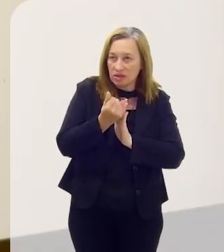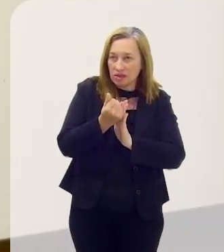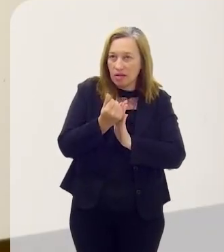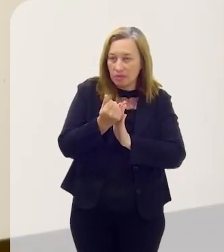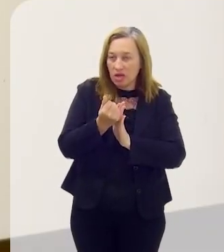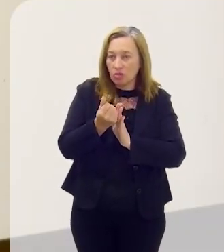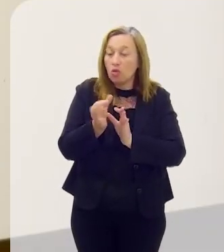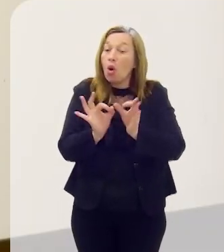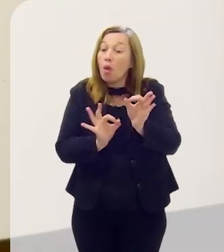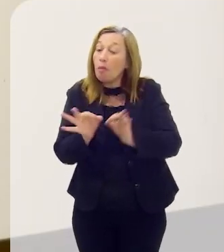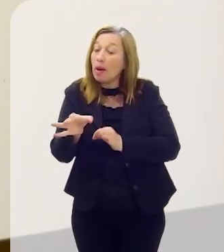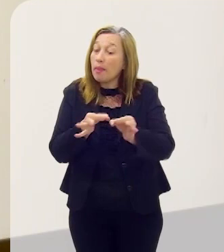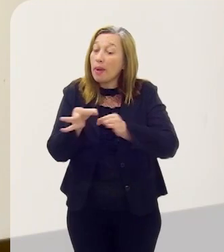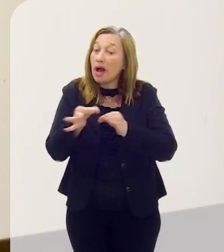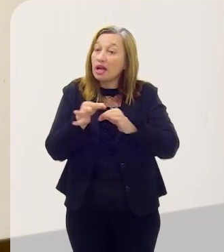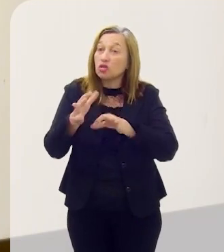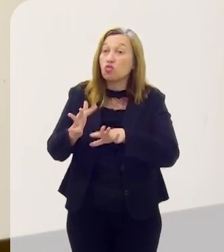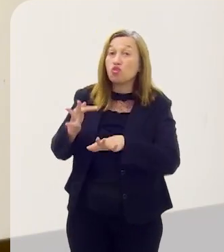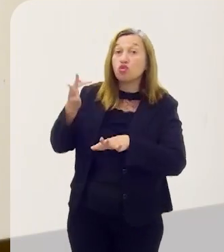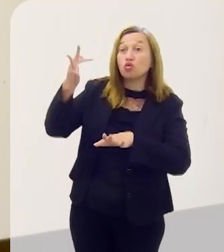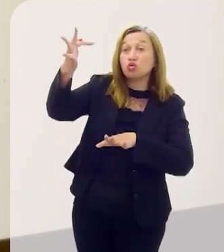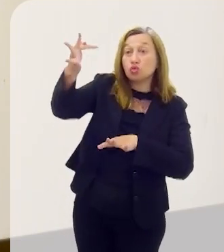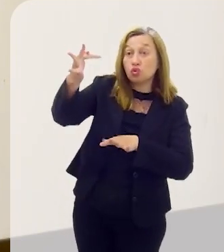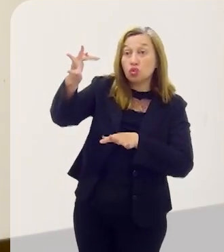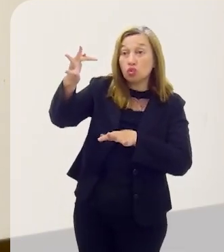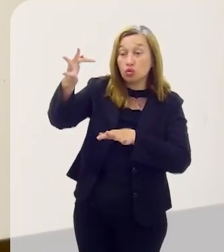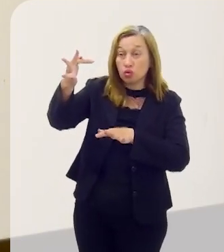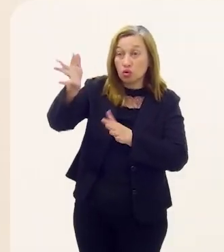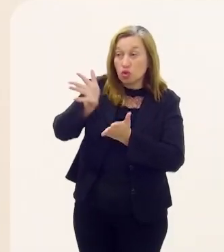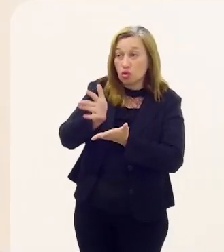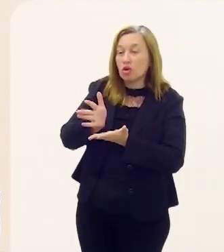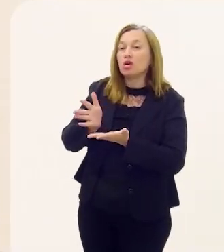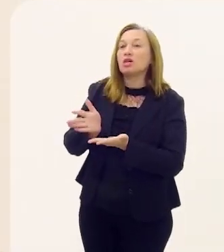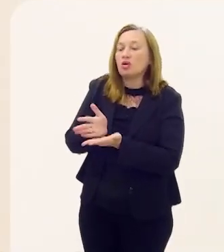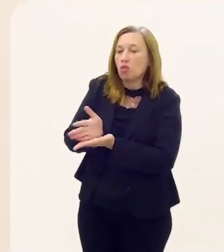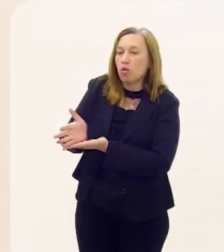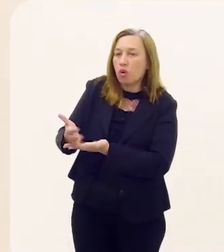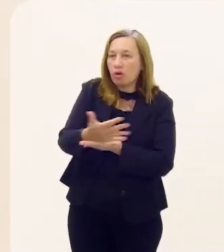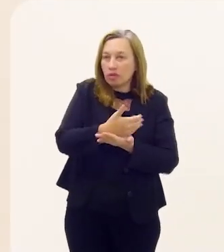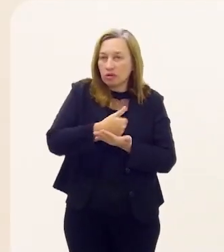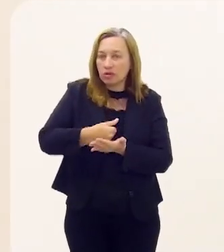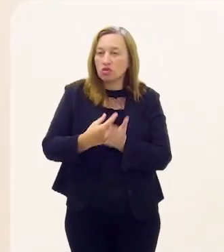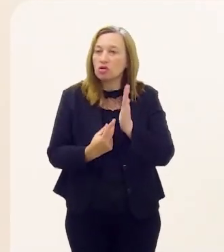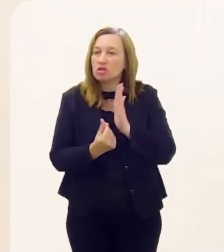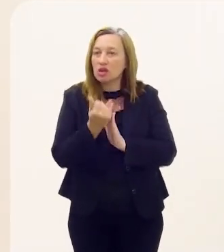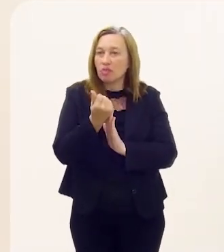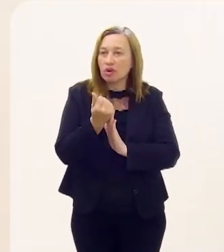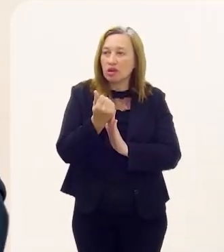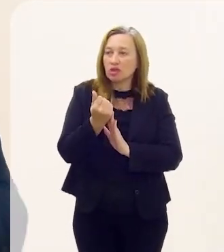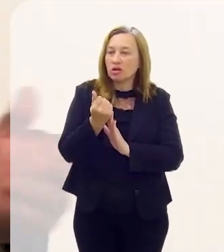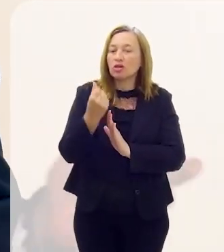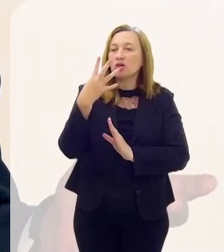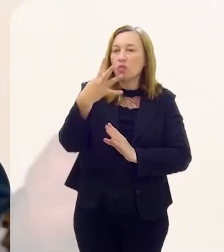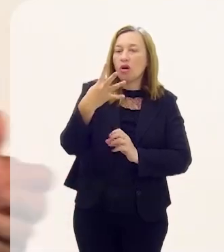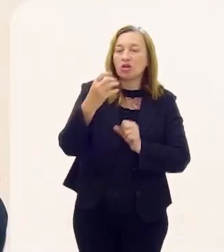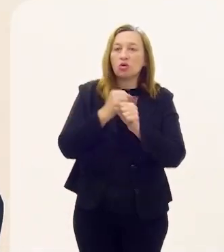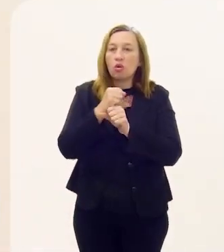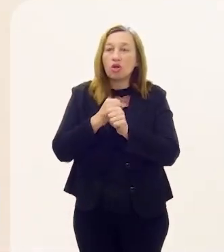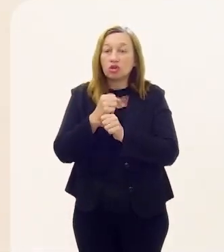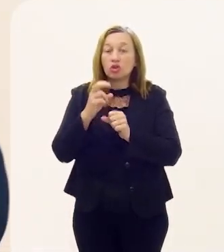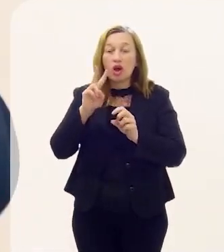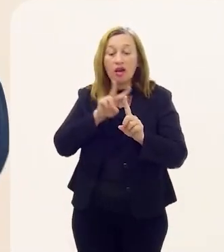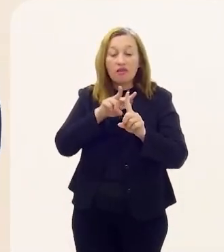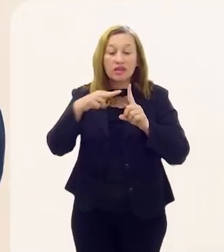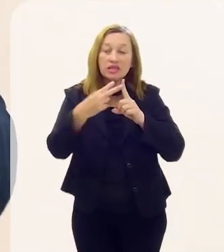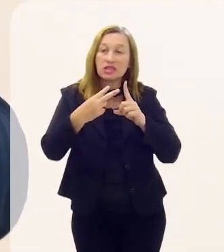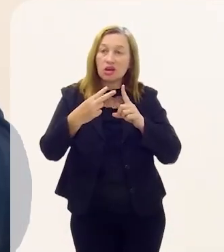estamos agora preparando o futuro ciclo orçamentário, né, para os próximos 4 anos, e a questão